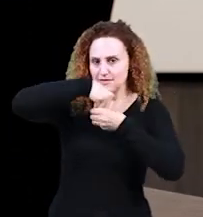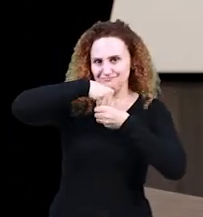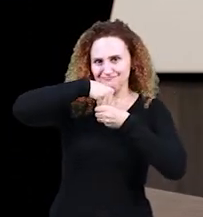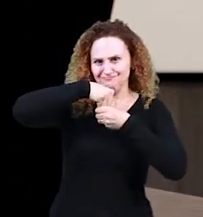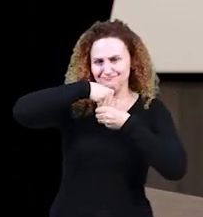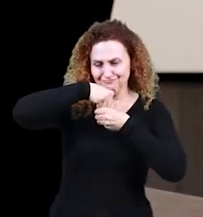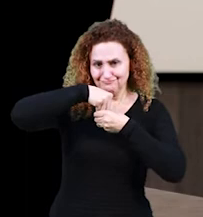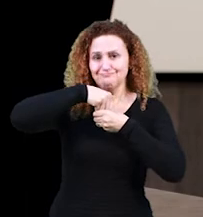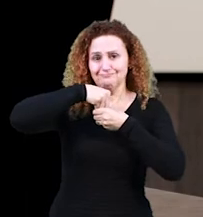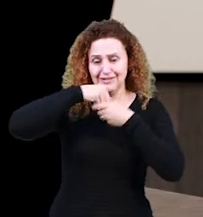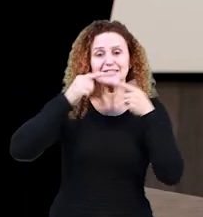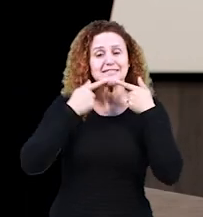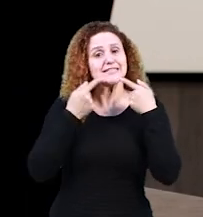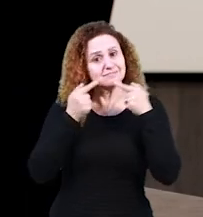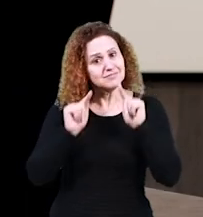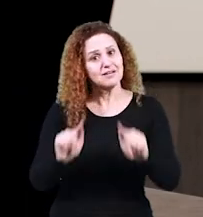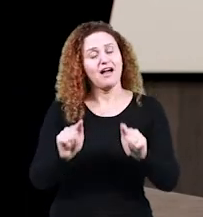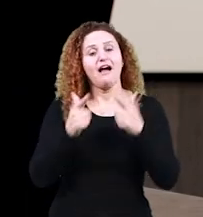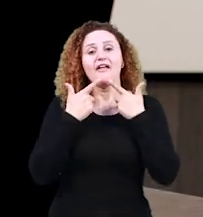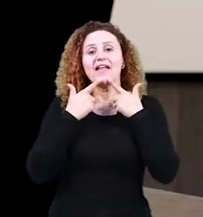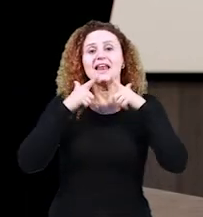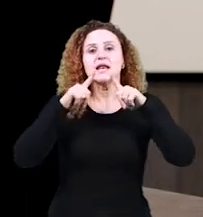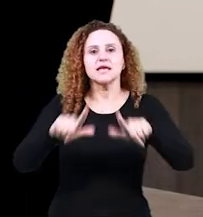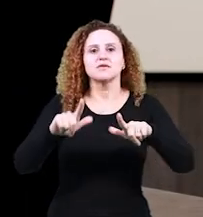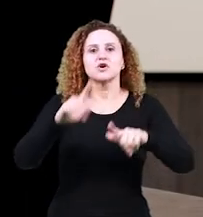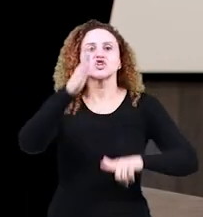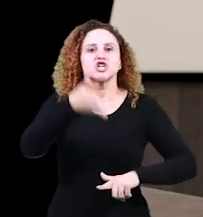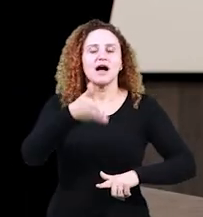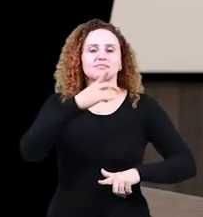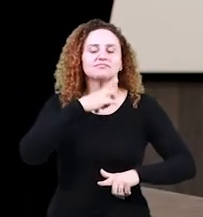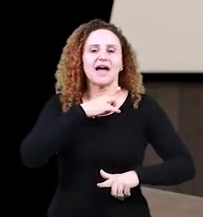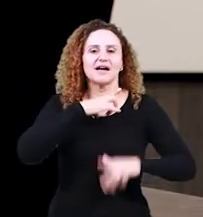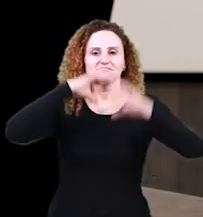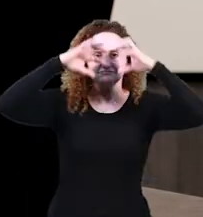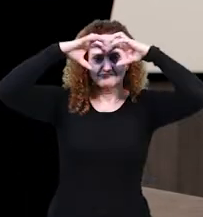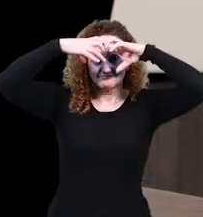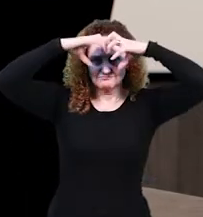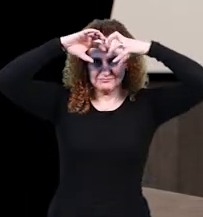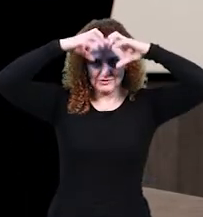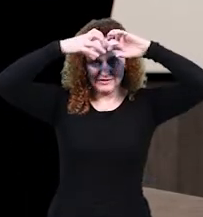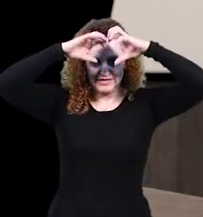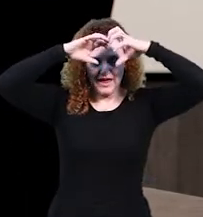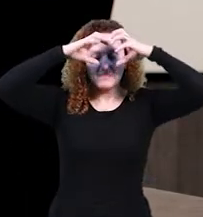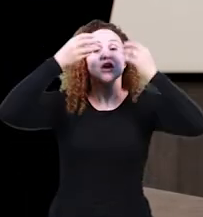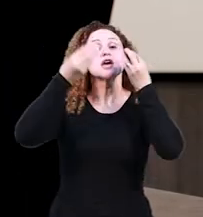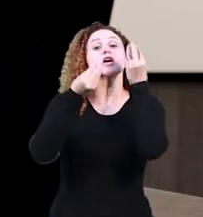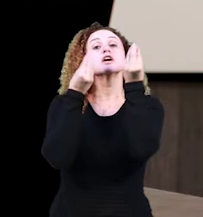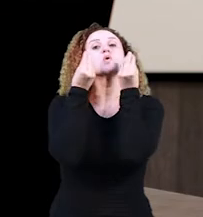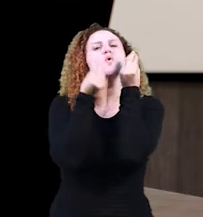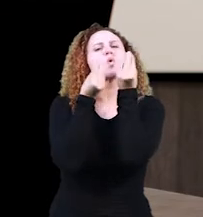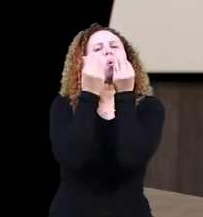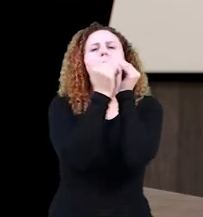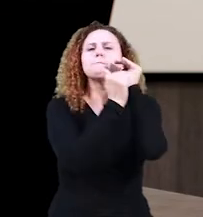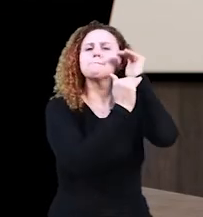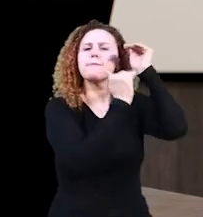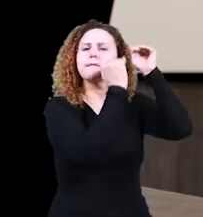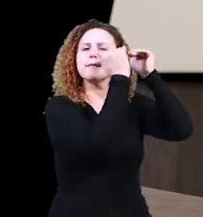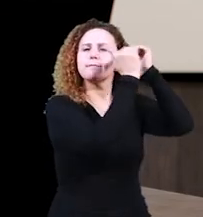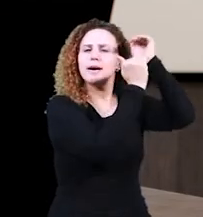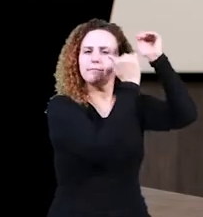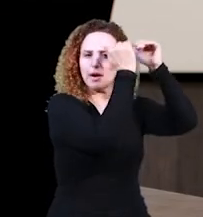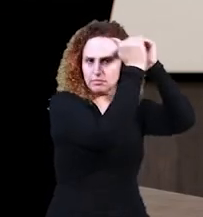internalizada ou seja essa gramática da língua já tá inscrita no nosso cérebro e o modo como nós